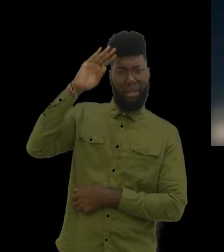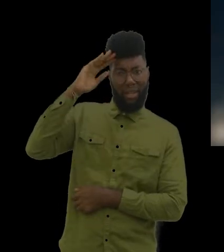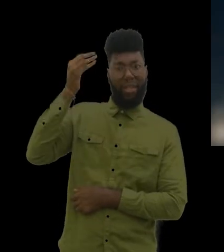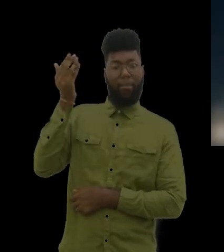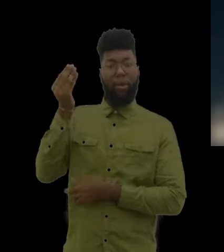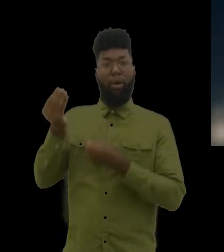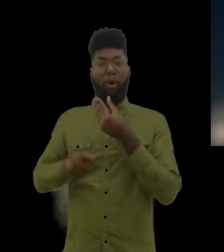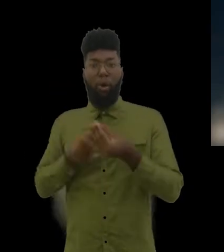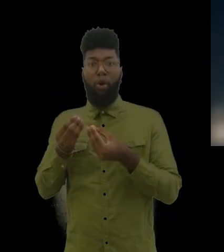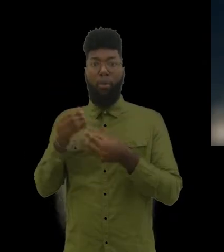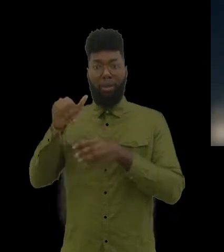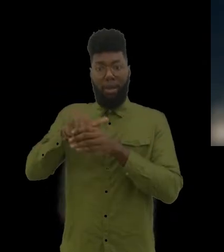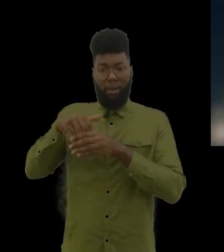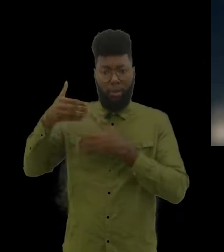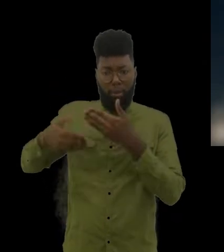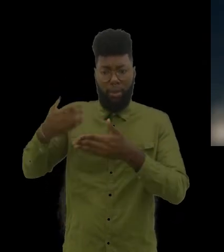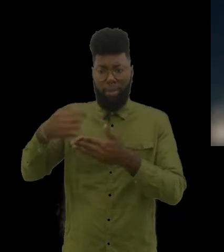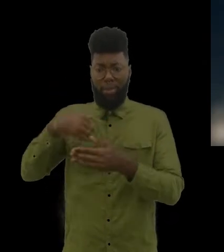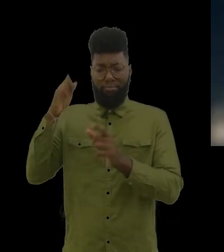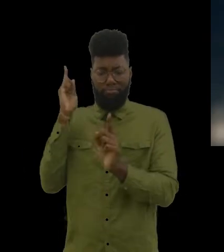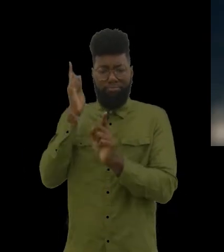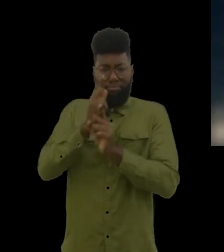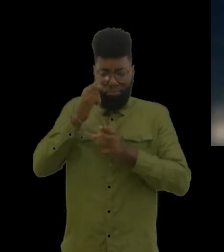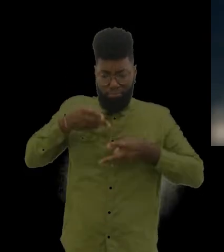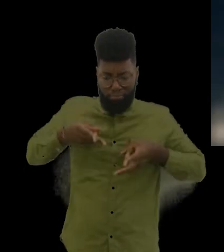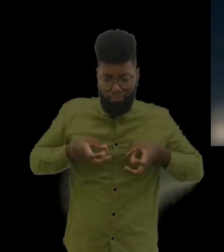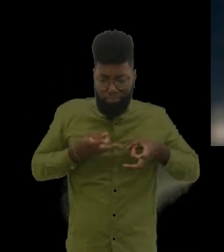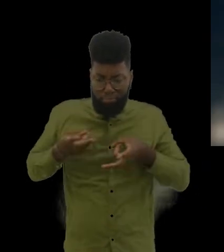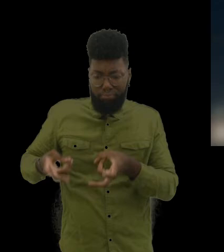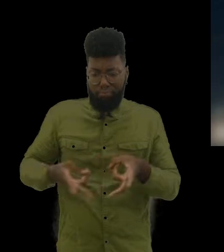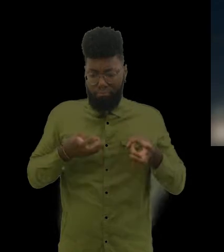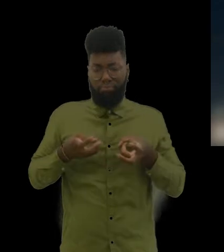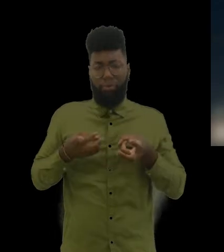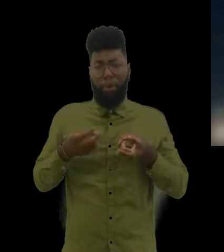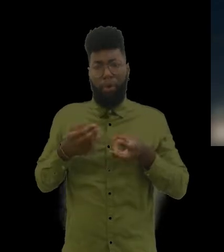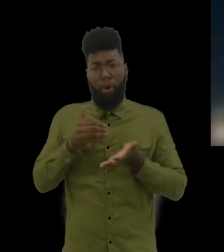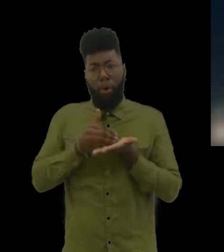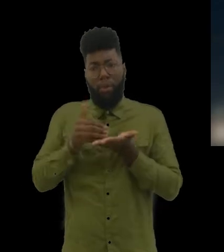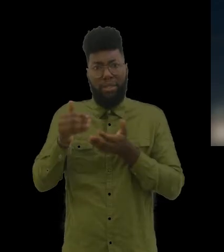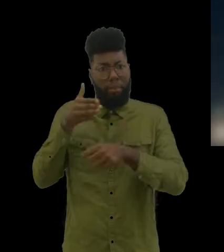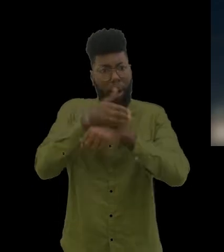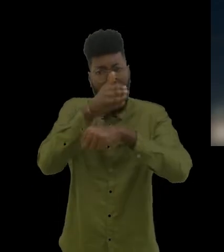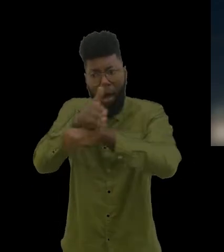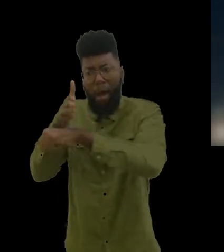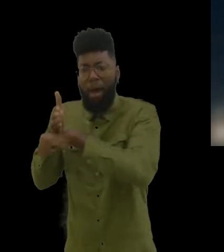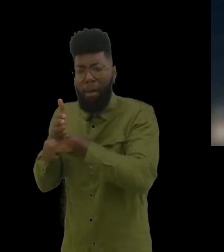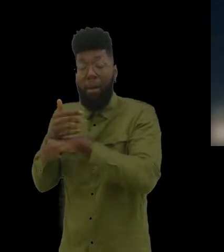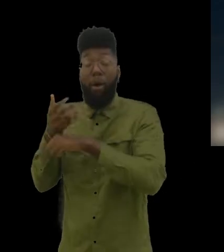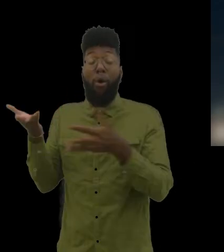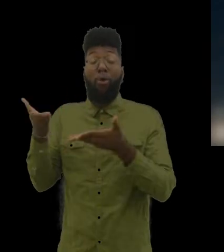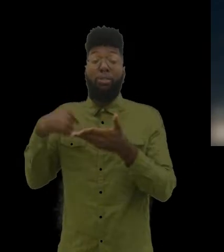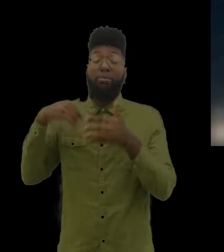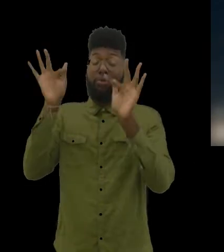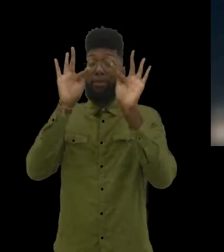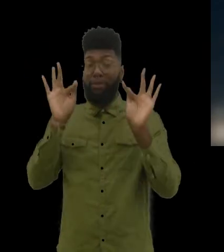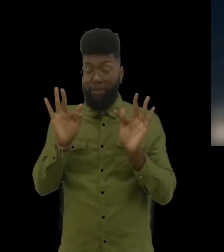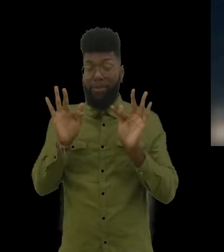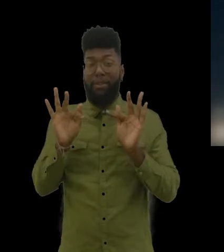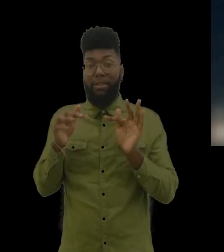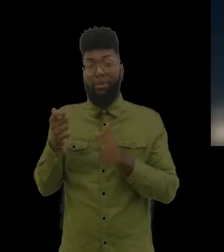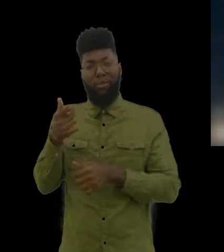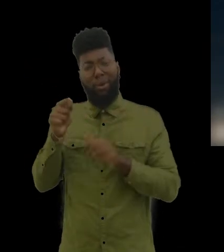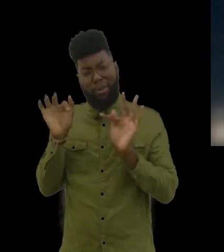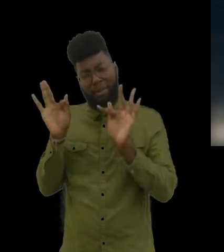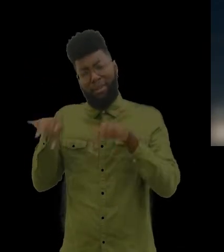que eu consegui juntar tudo, e hoje estou quase finalizando uma graduação, super orgulhosa, muito feliz de ter conhecido Aruanda, de ter conhecido